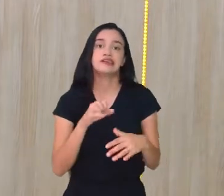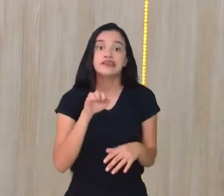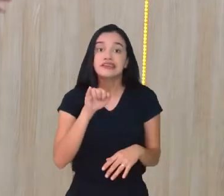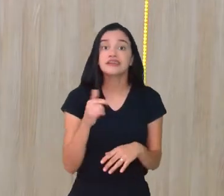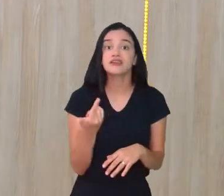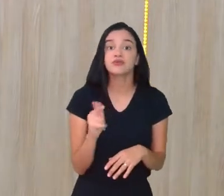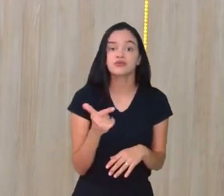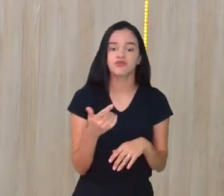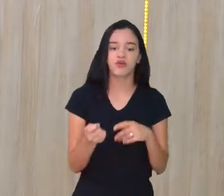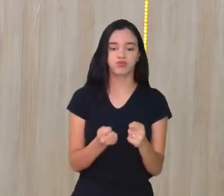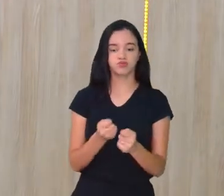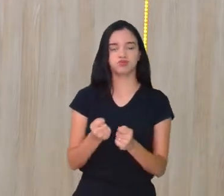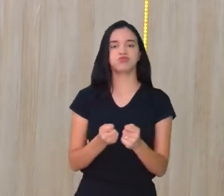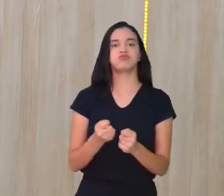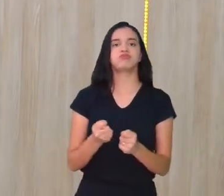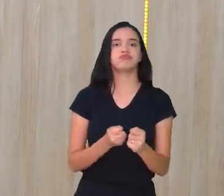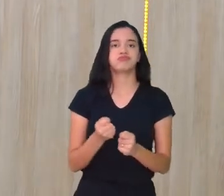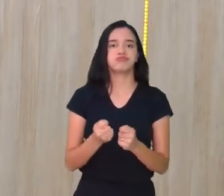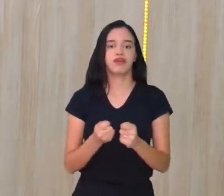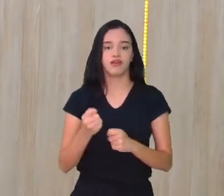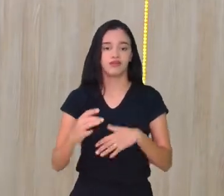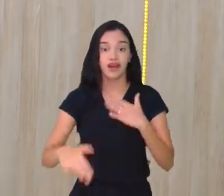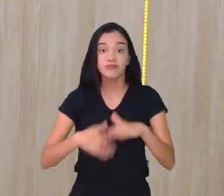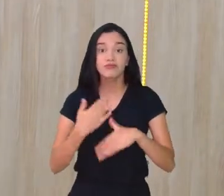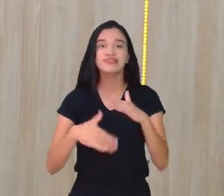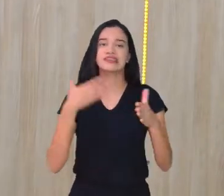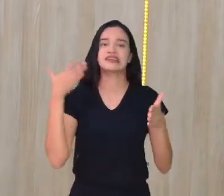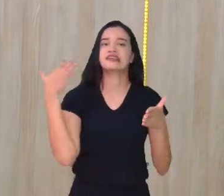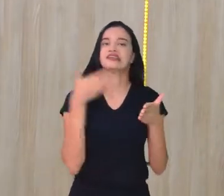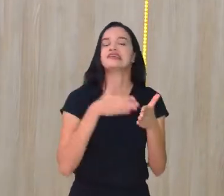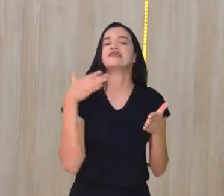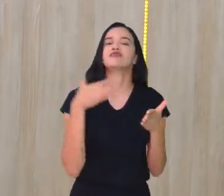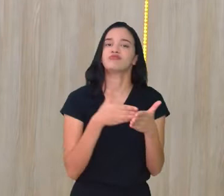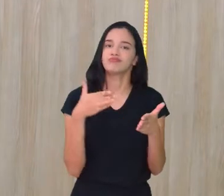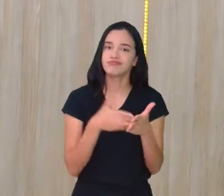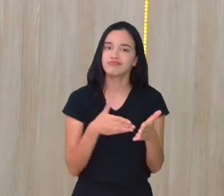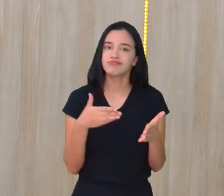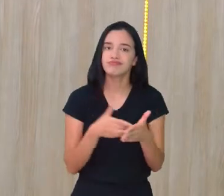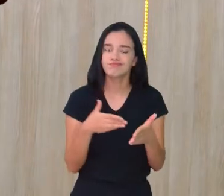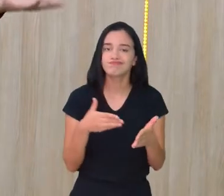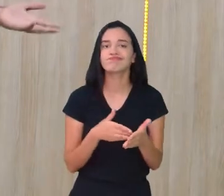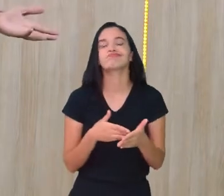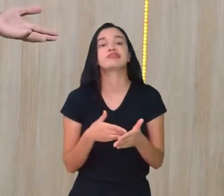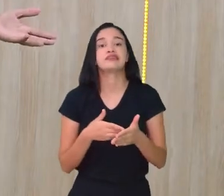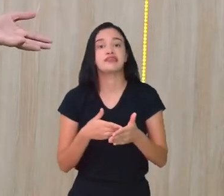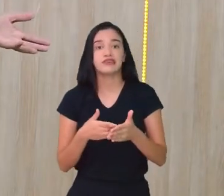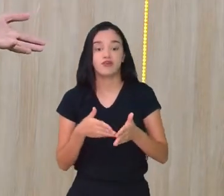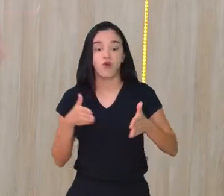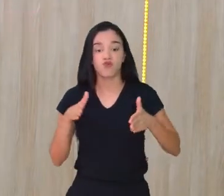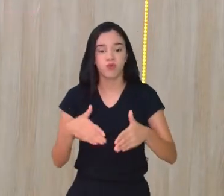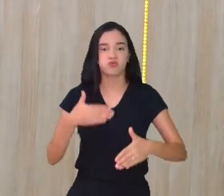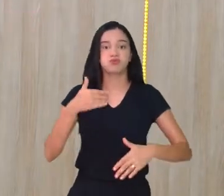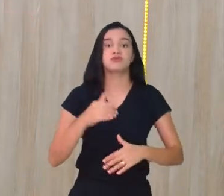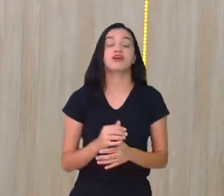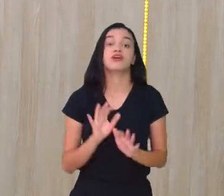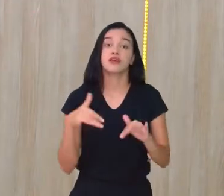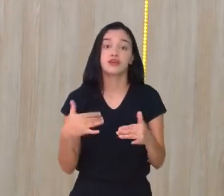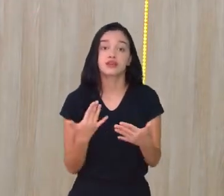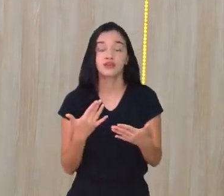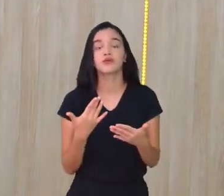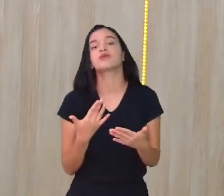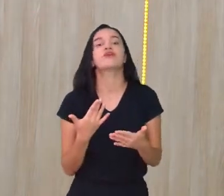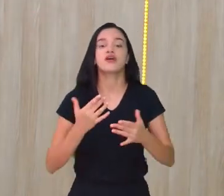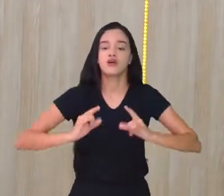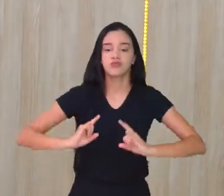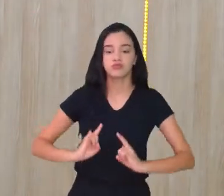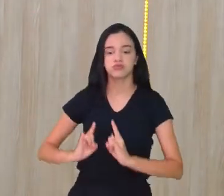negócio controlado, o negócio vai se crescendo e os impactos ambientais se intensificando. Então, as construções de